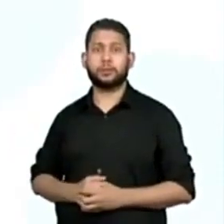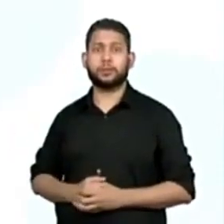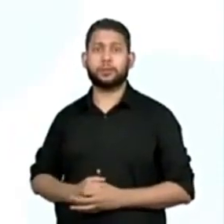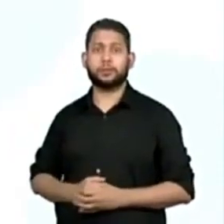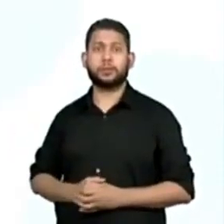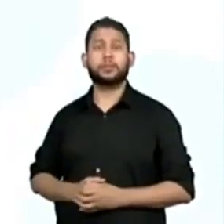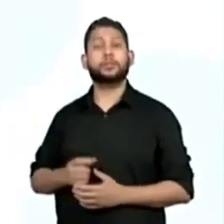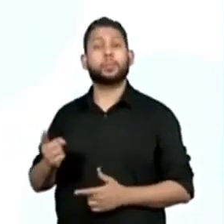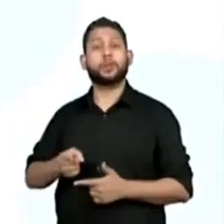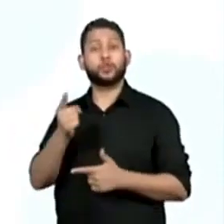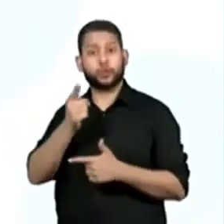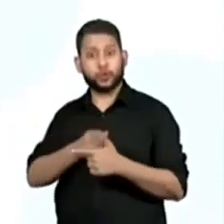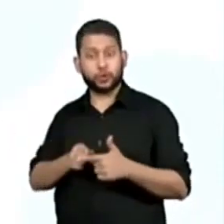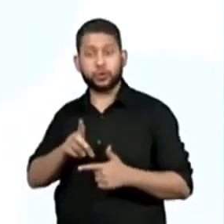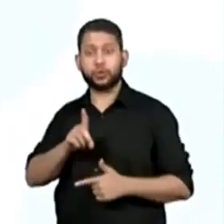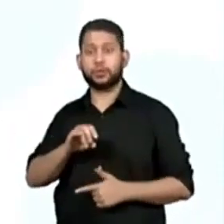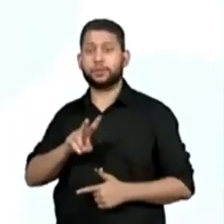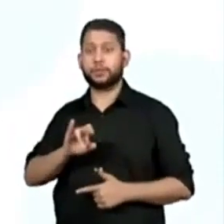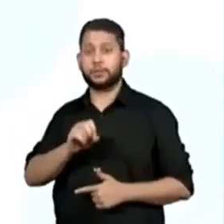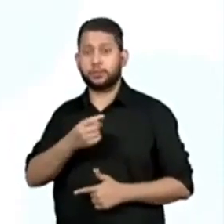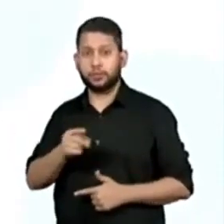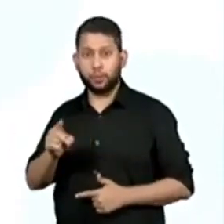a divisão